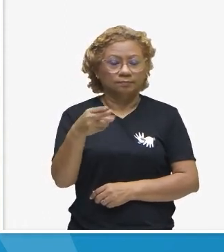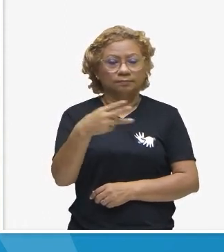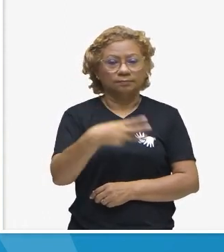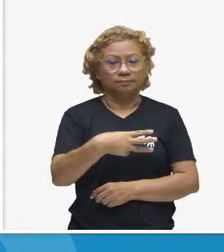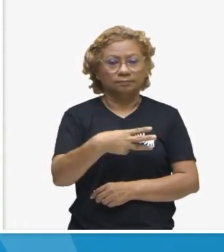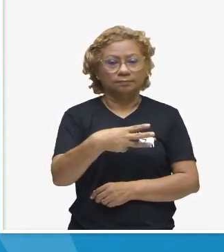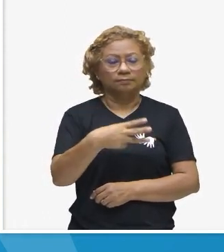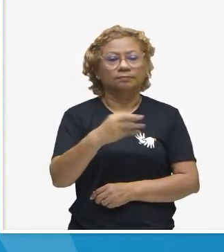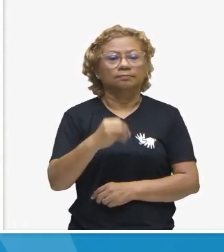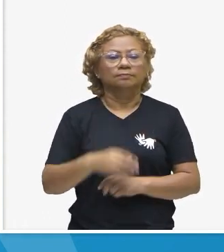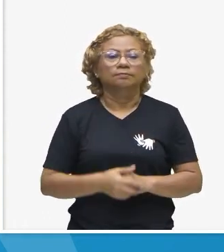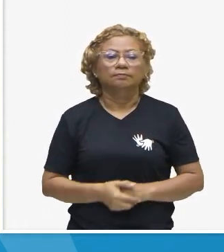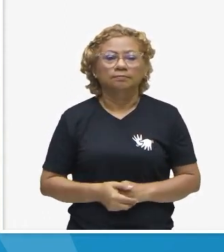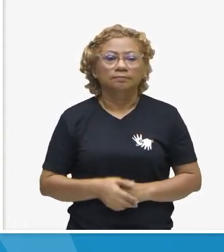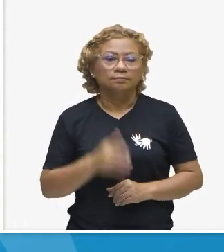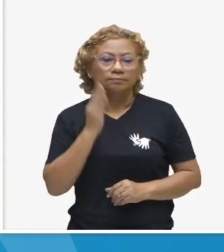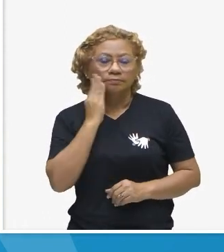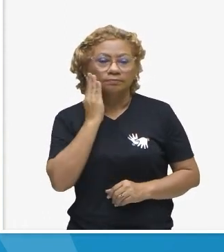O ângulo azul